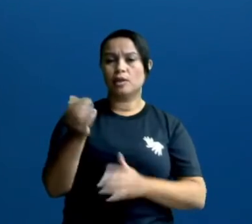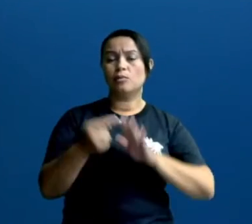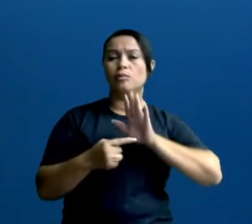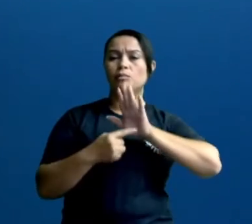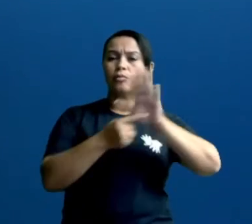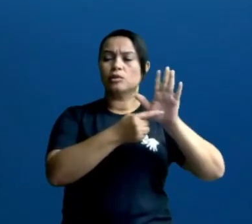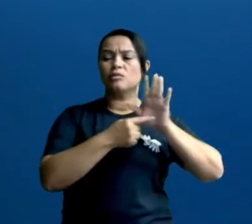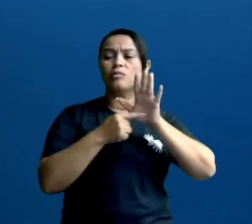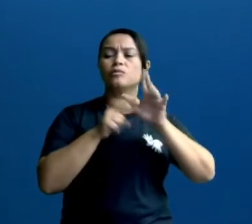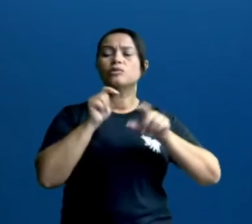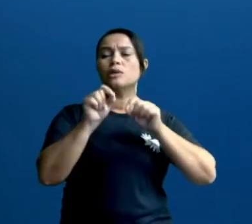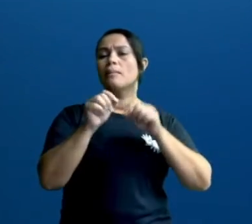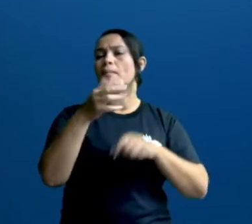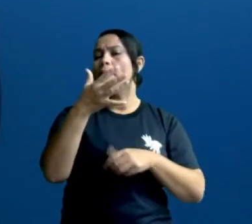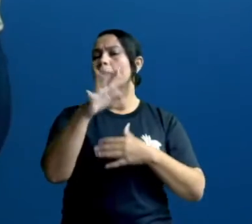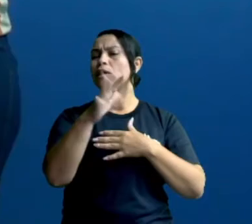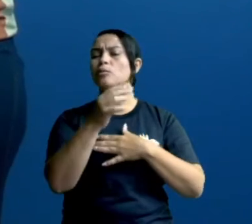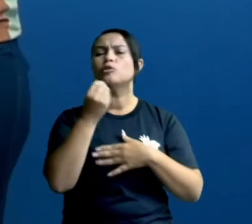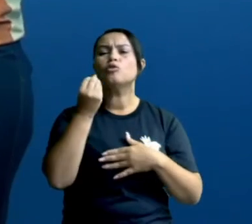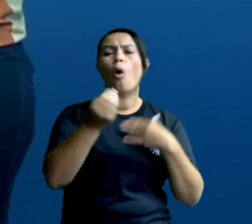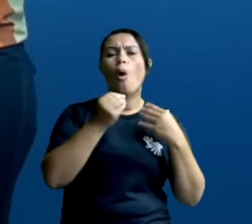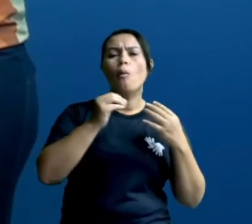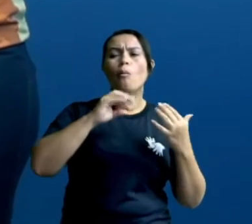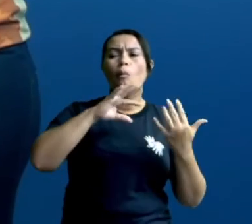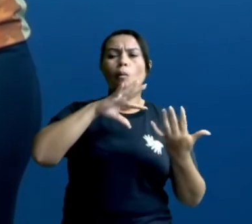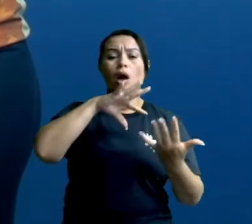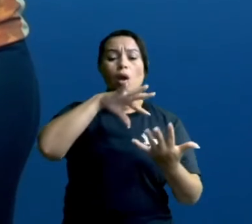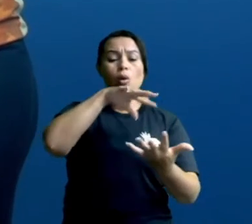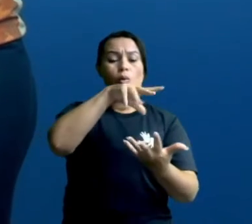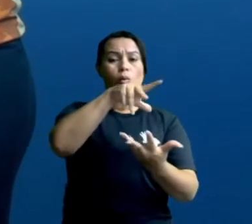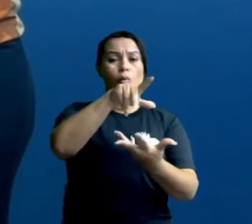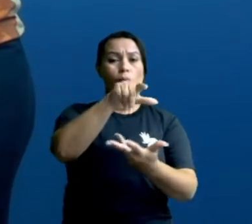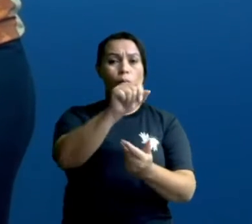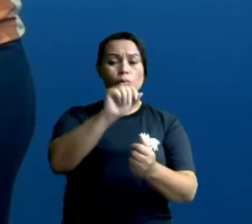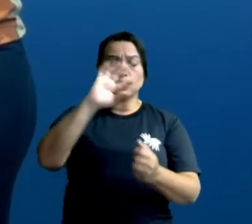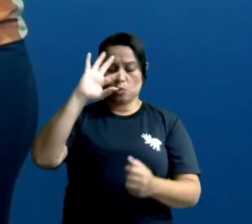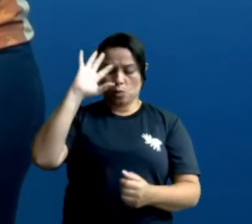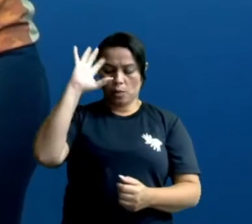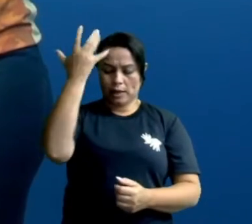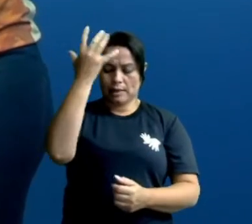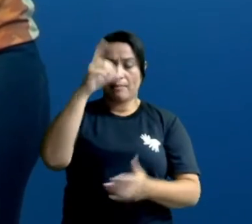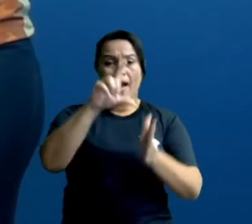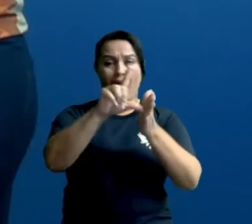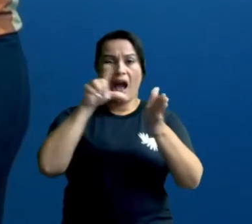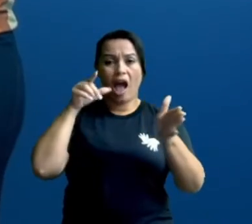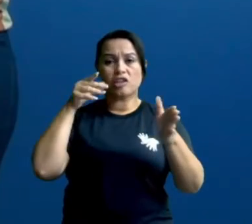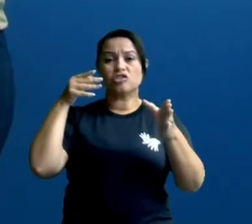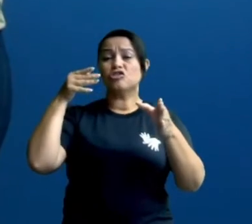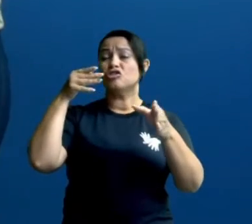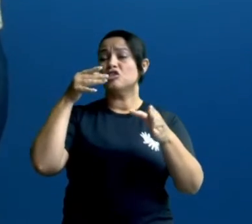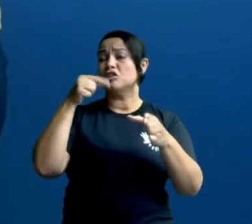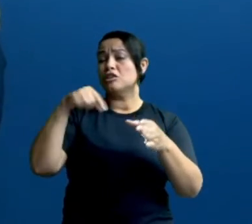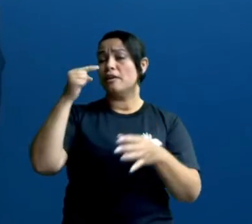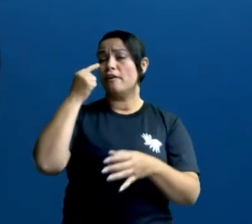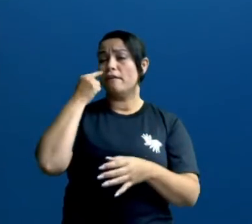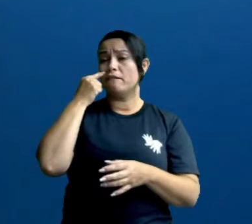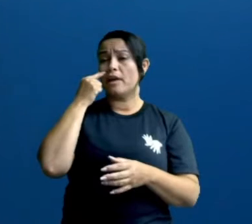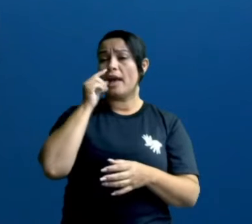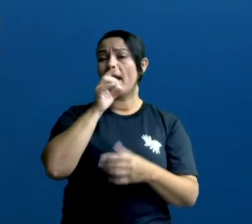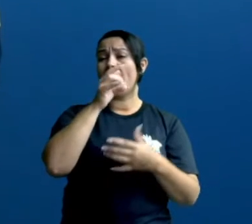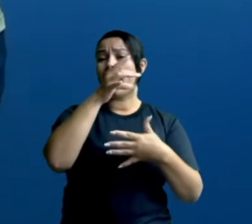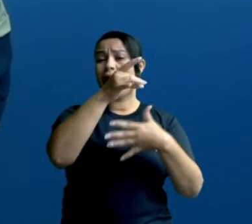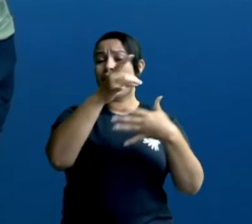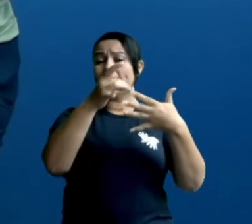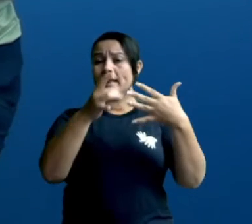vocês aqui para vocês verem mais ou menos como é o clima no mundo antes da gente adentrar um pouquinho sobre cada tipo de clima